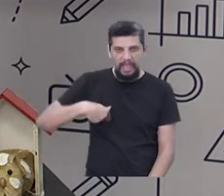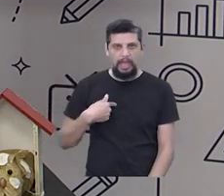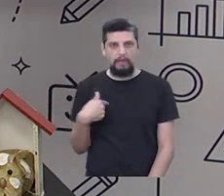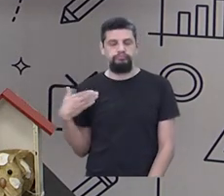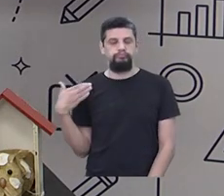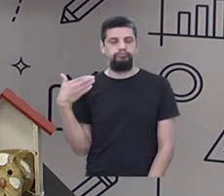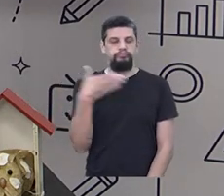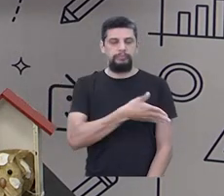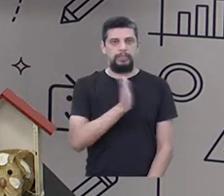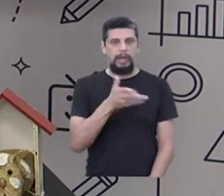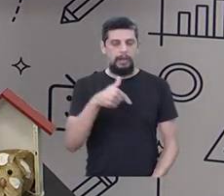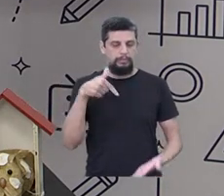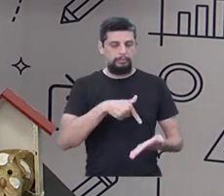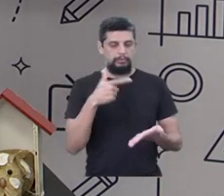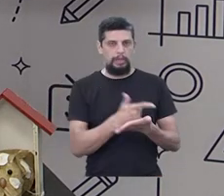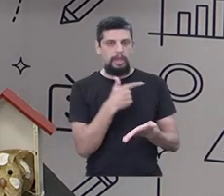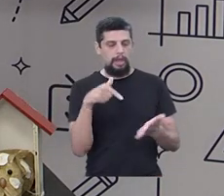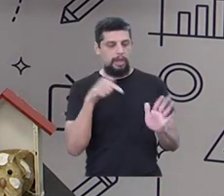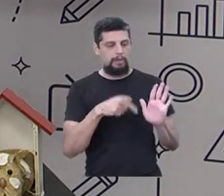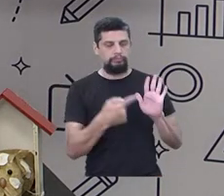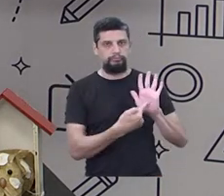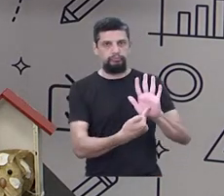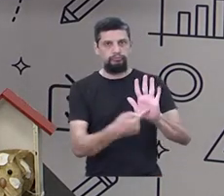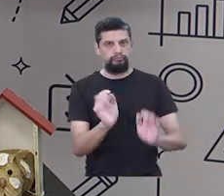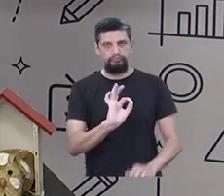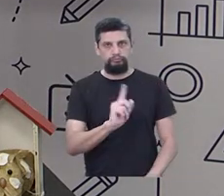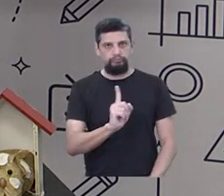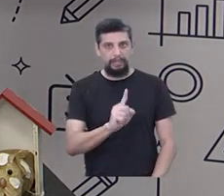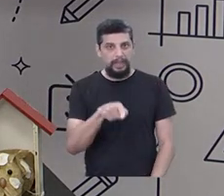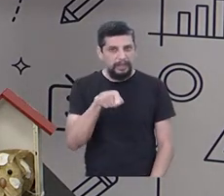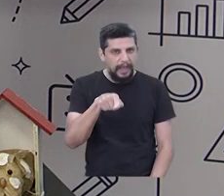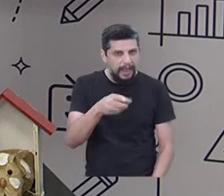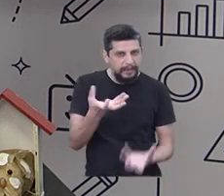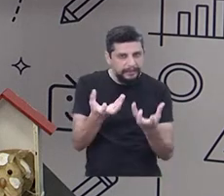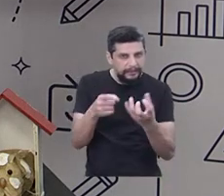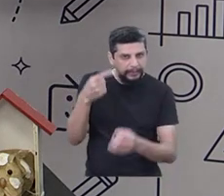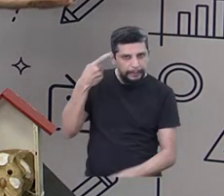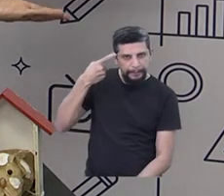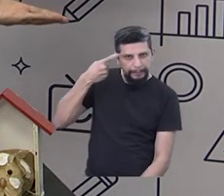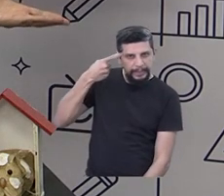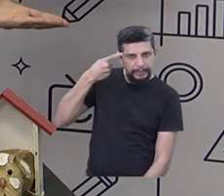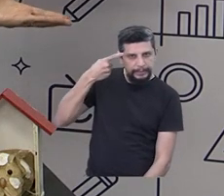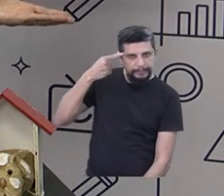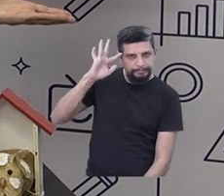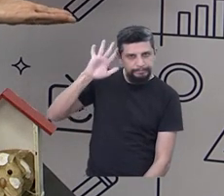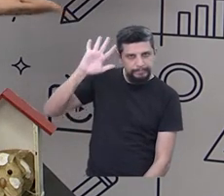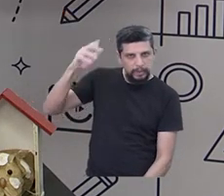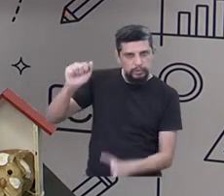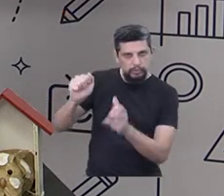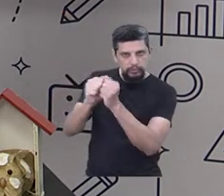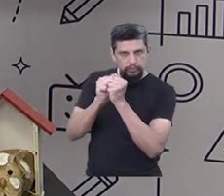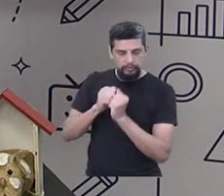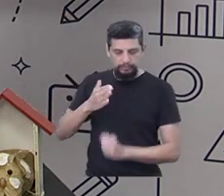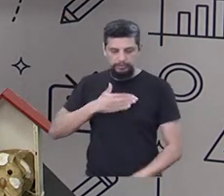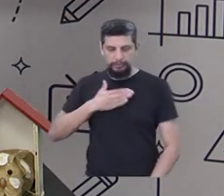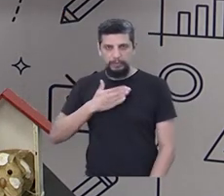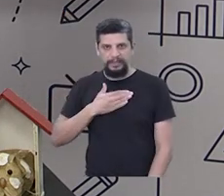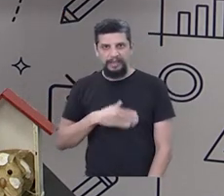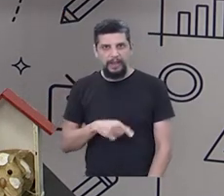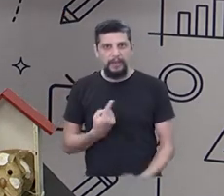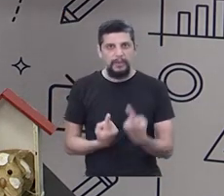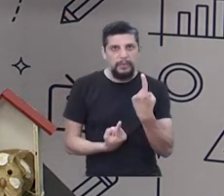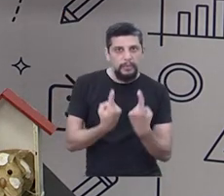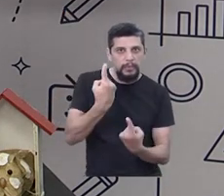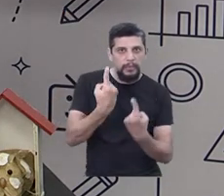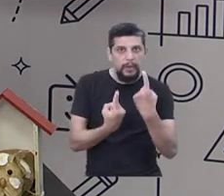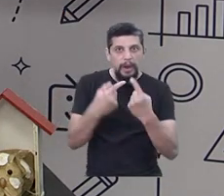não venho aqui dizendo já o livro vai ser esse, não. Eu quero que vocês pensem e pensem comigo. Então, gente,